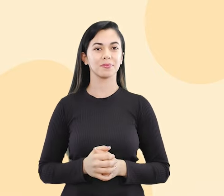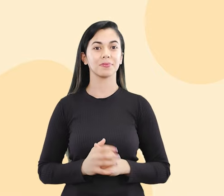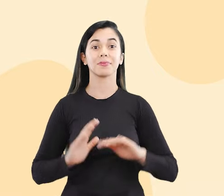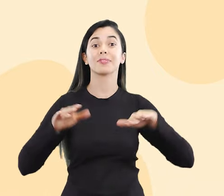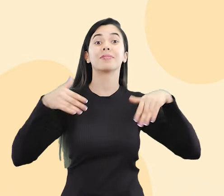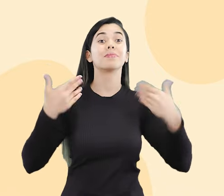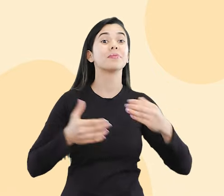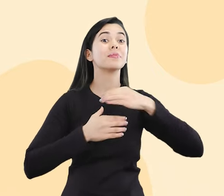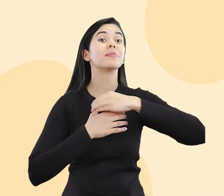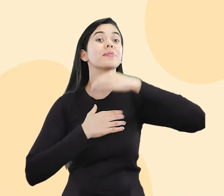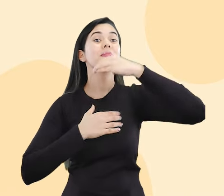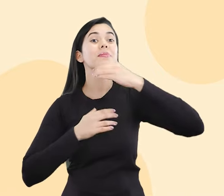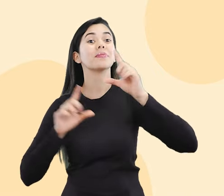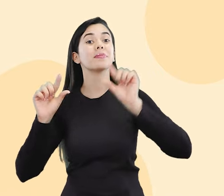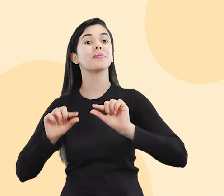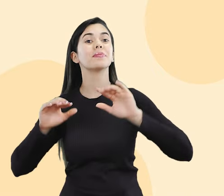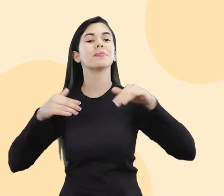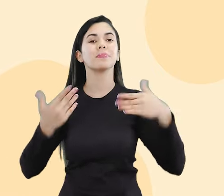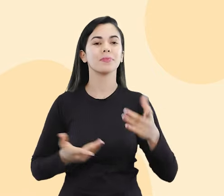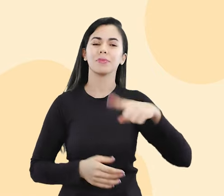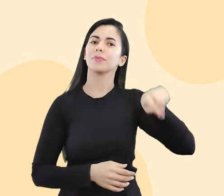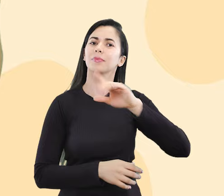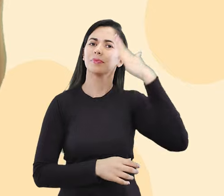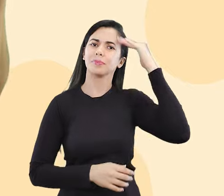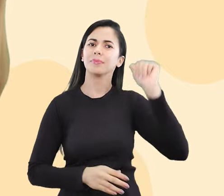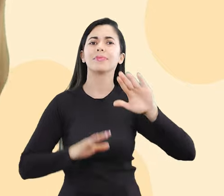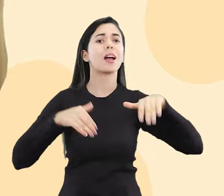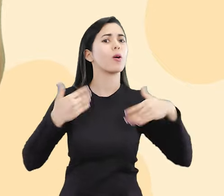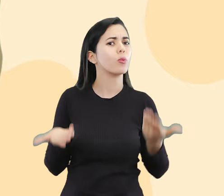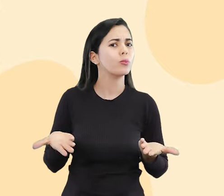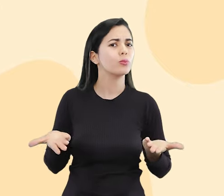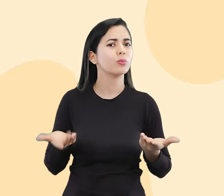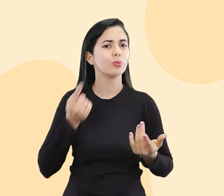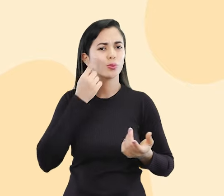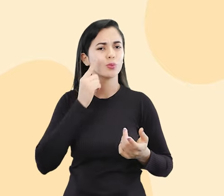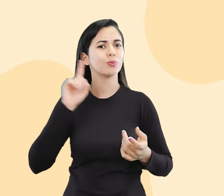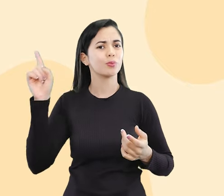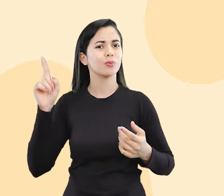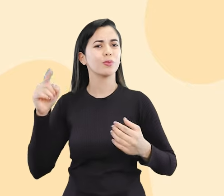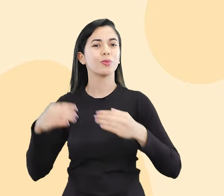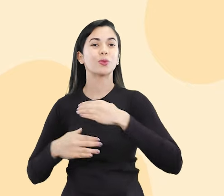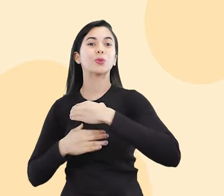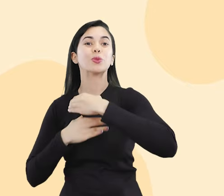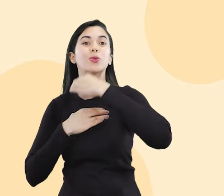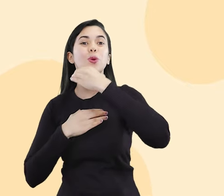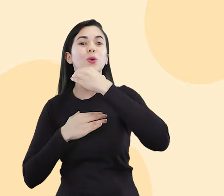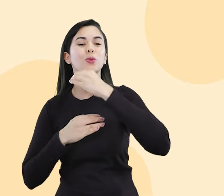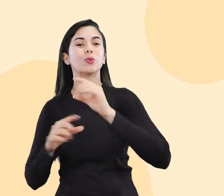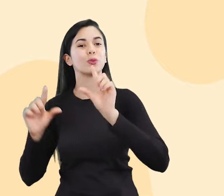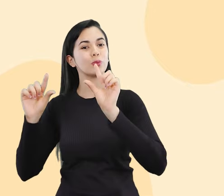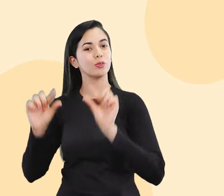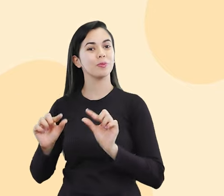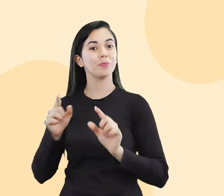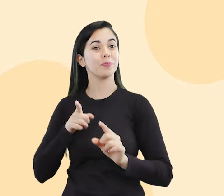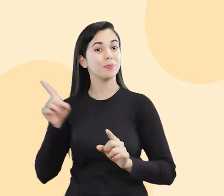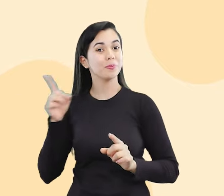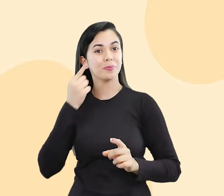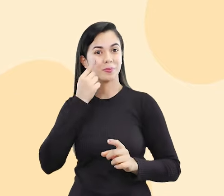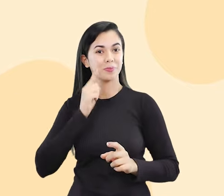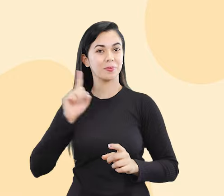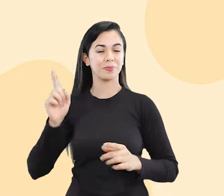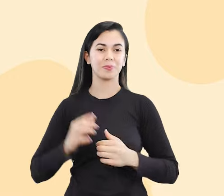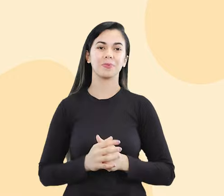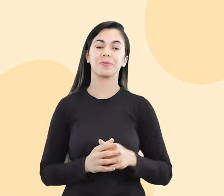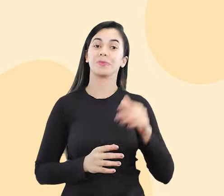Qual é a girafa pequena? Você sabe qual é? Muito bem, essa aqui é a girafa